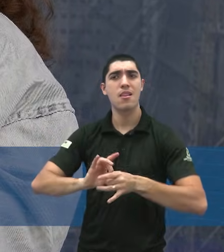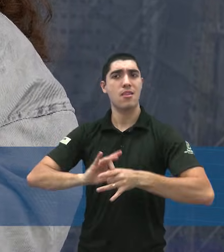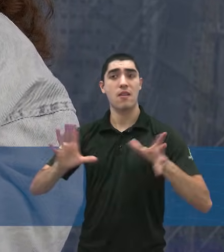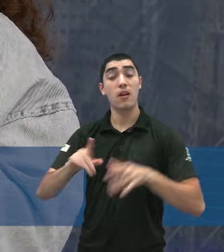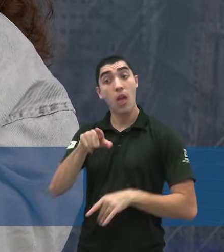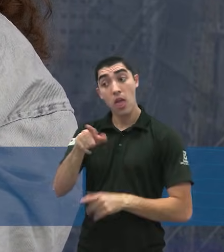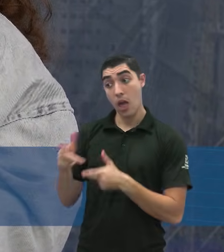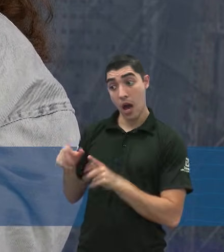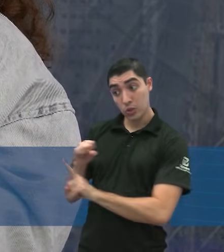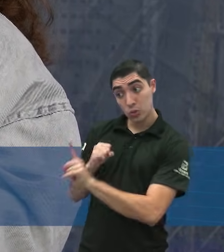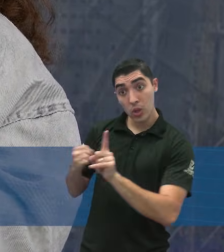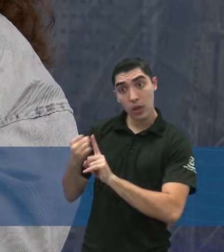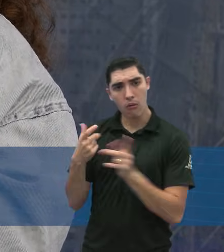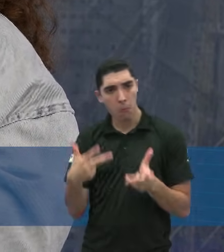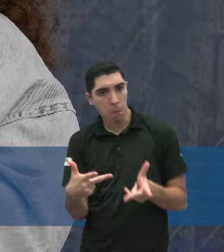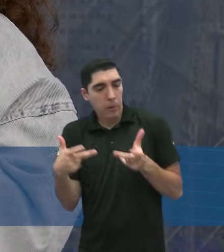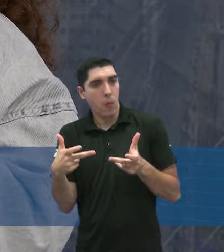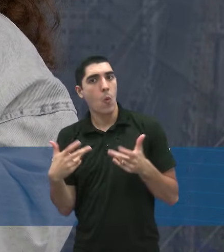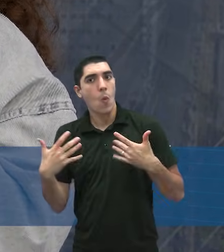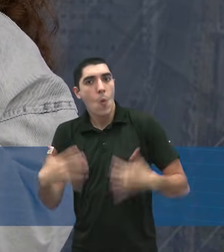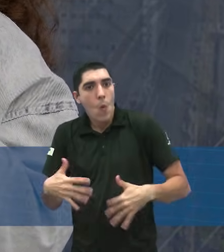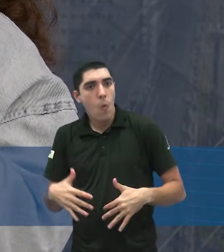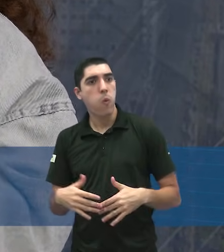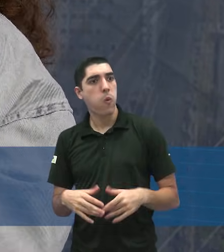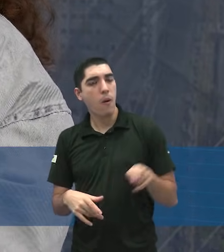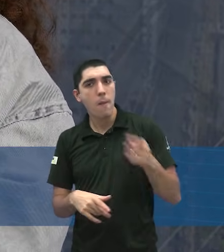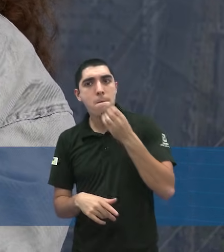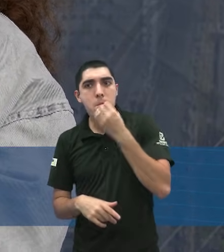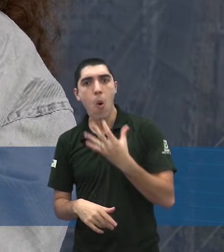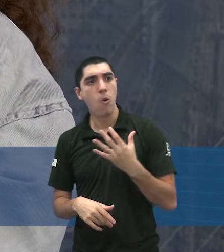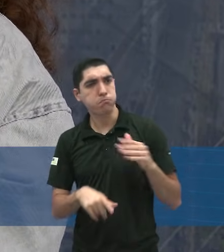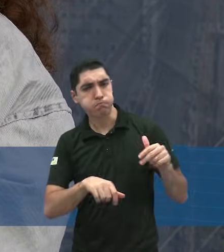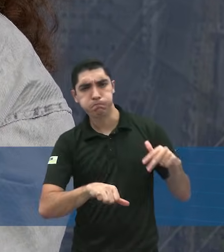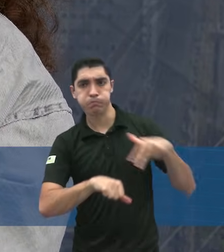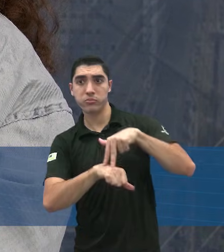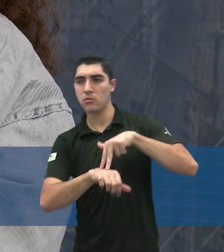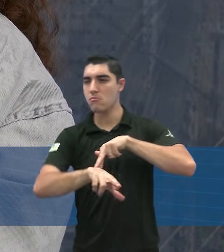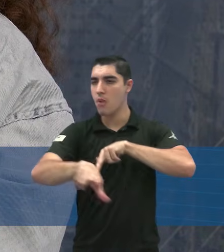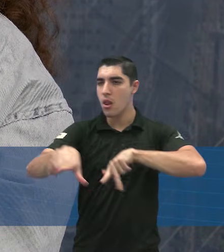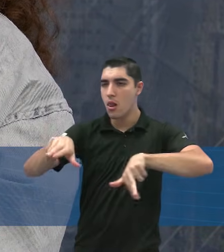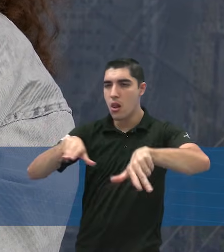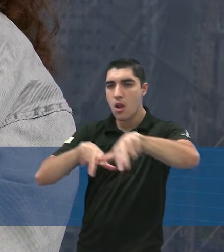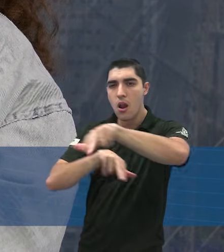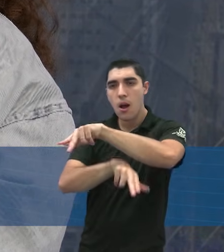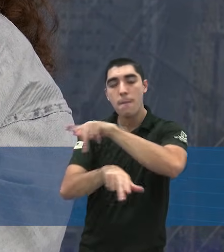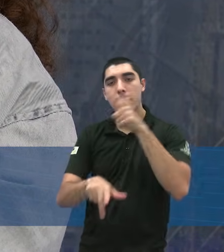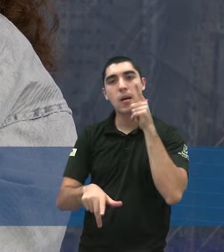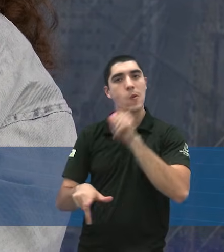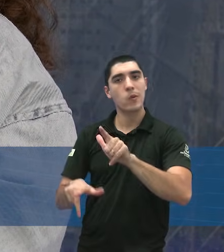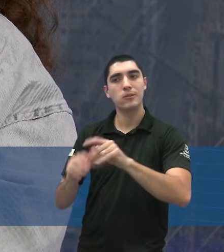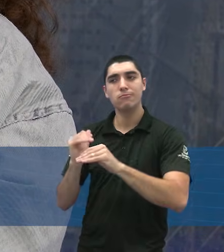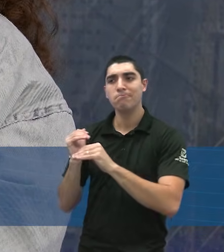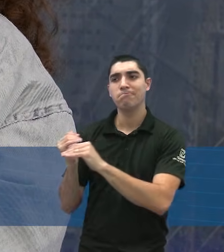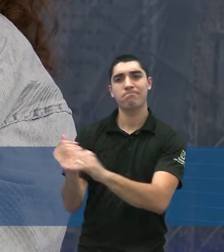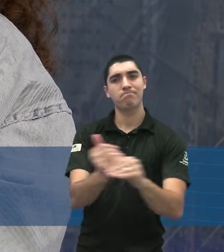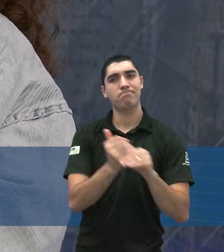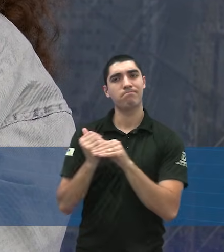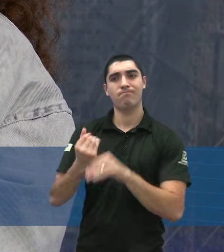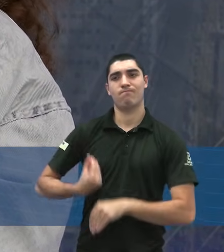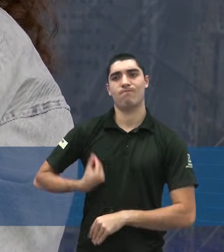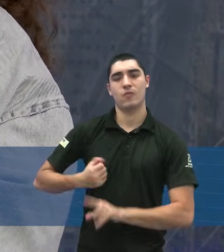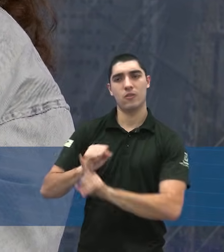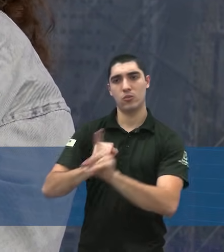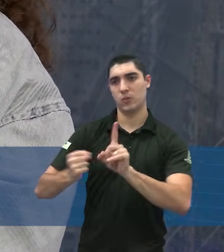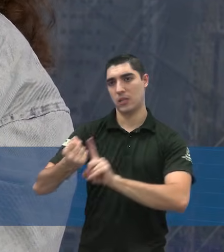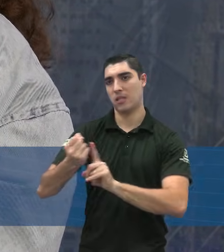que a sociedade veja para realmente ter um repertório mais brando e que qualifique mesmo a vivência